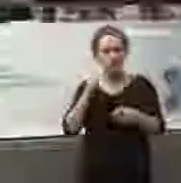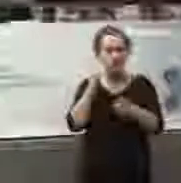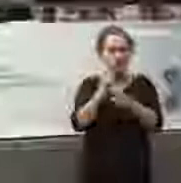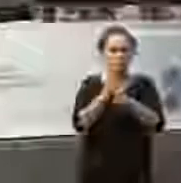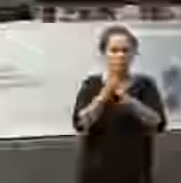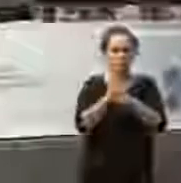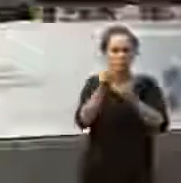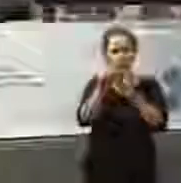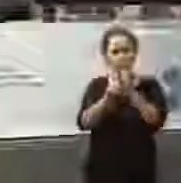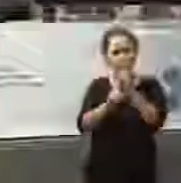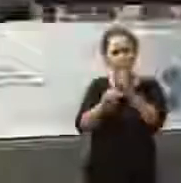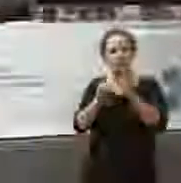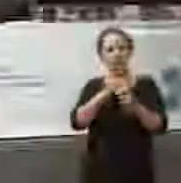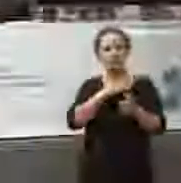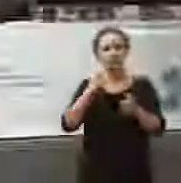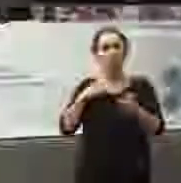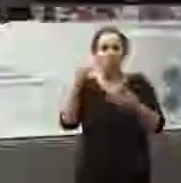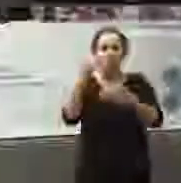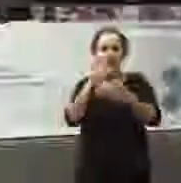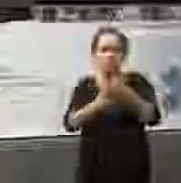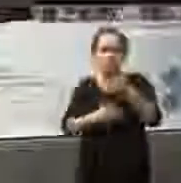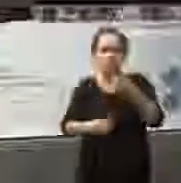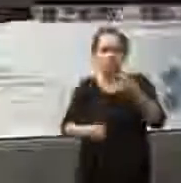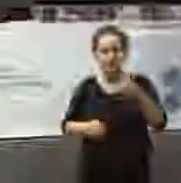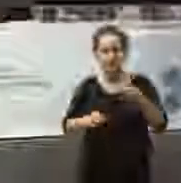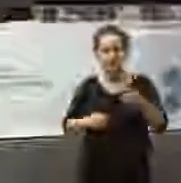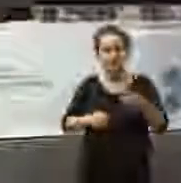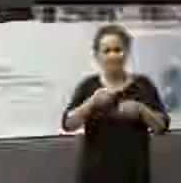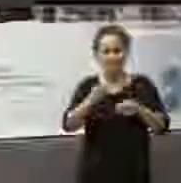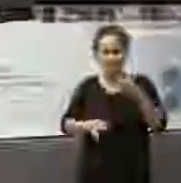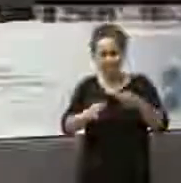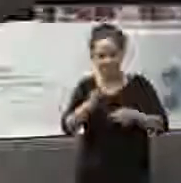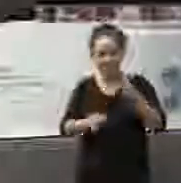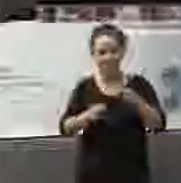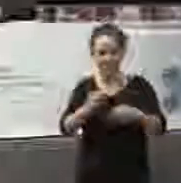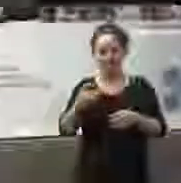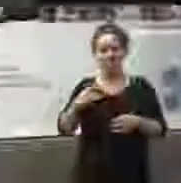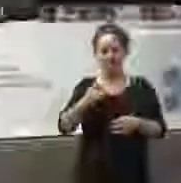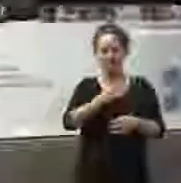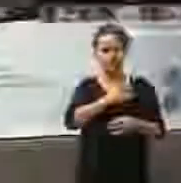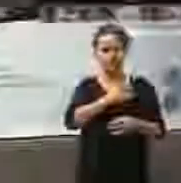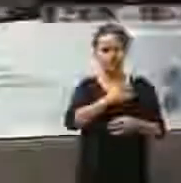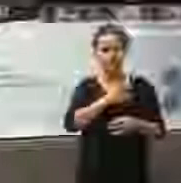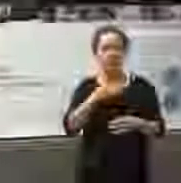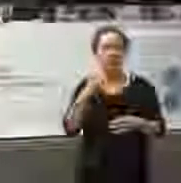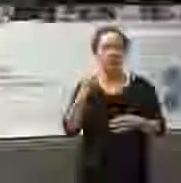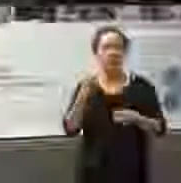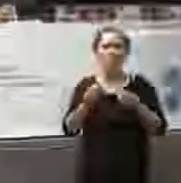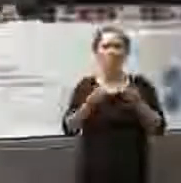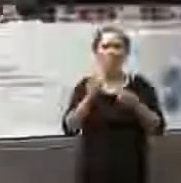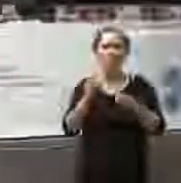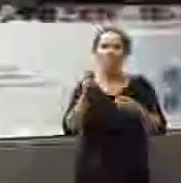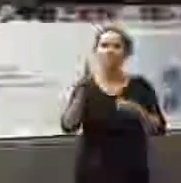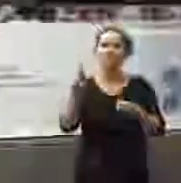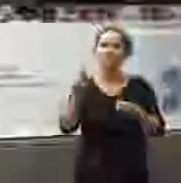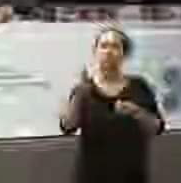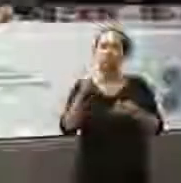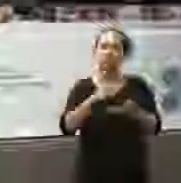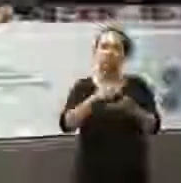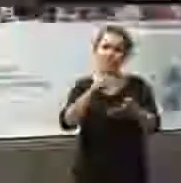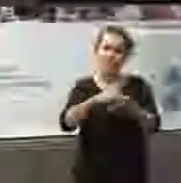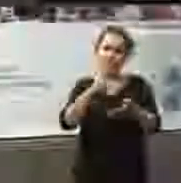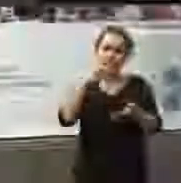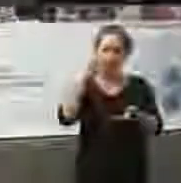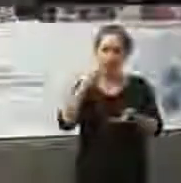e reduzir a judicialização como a doutora evanna de manhã já